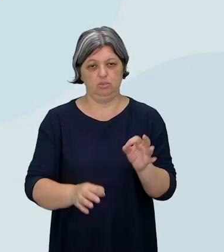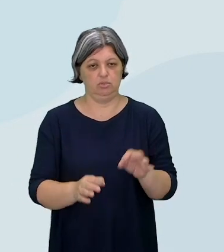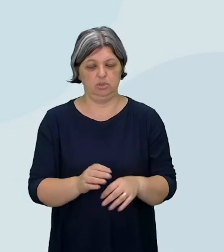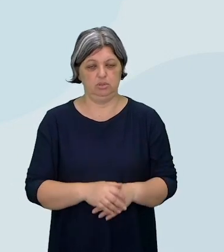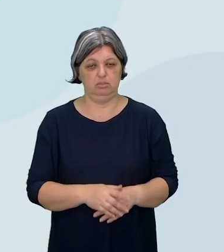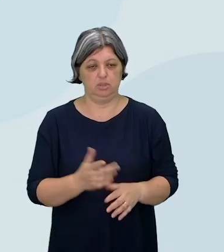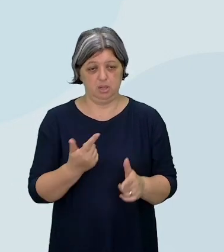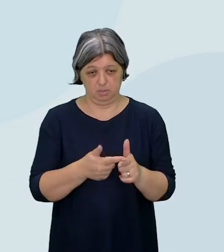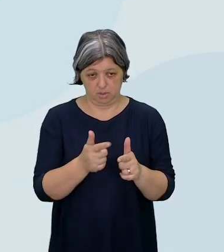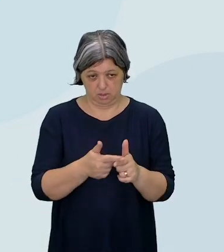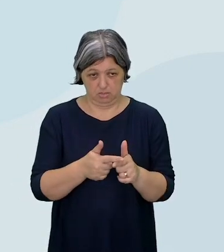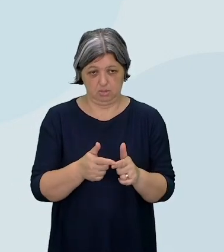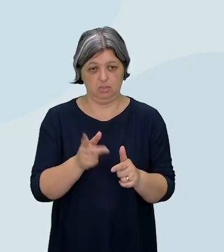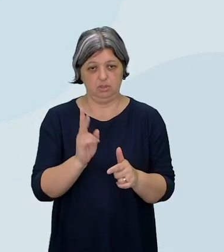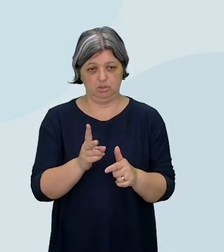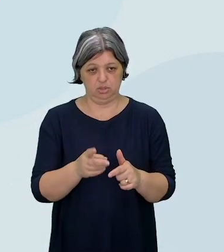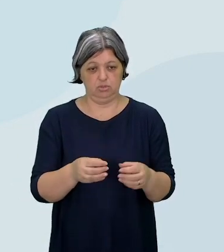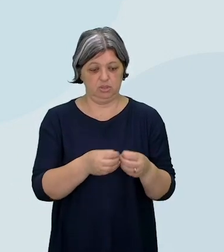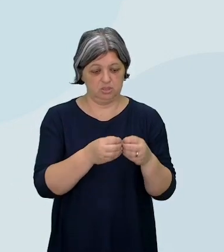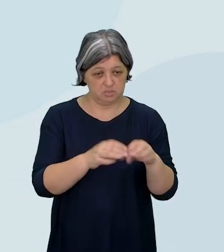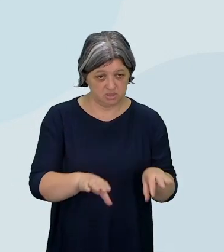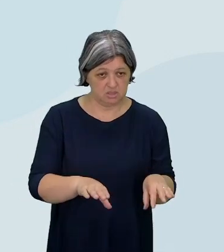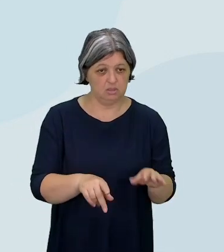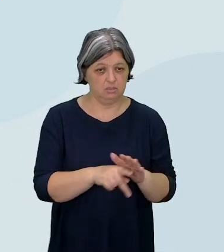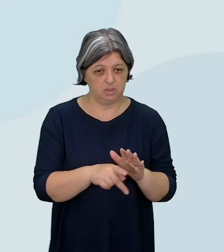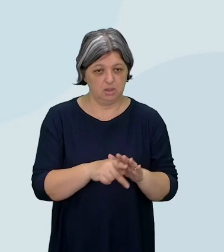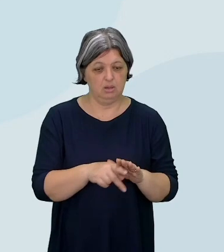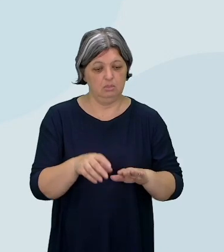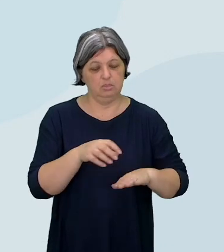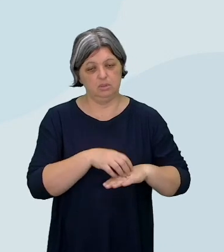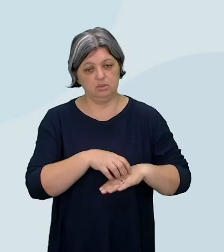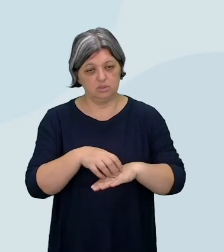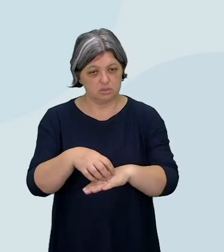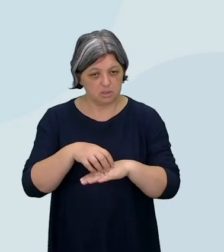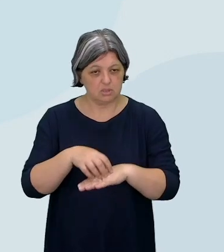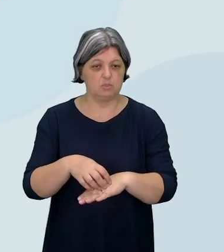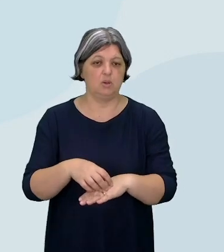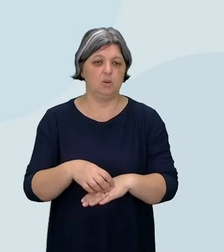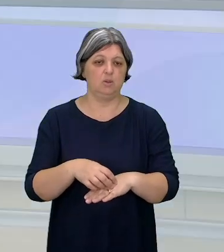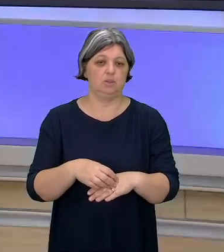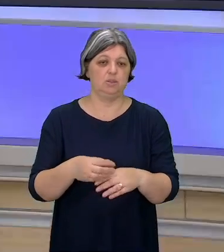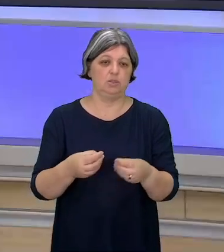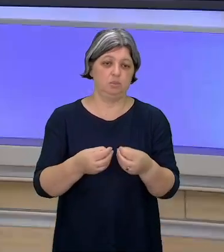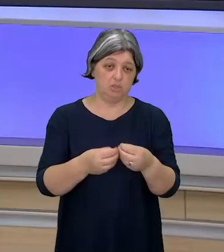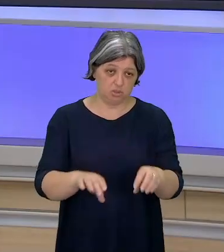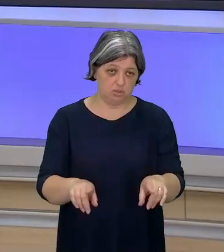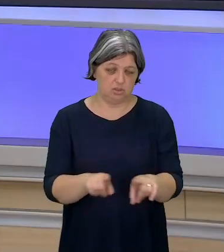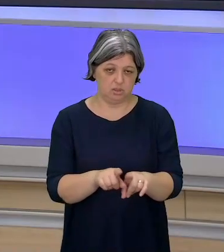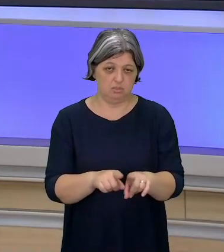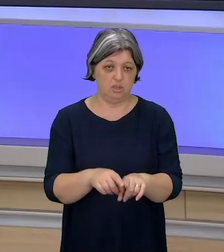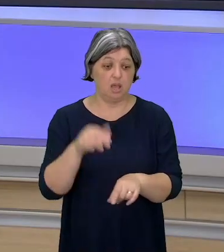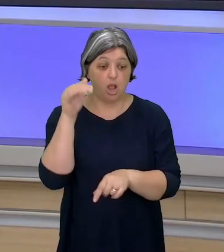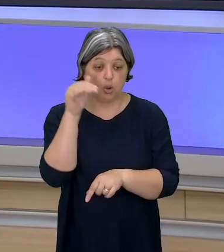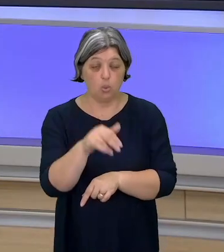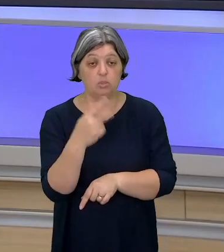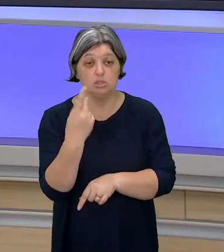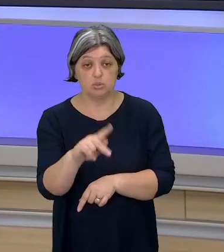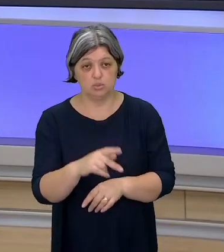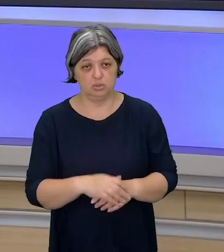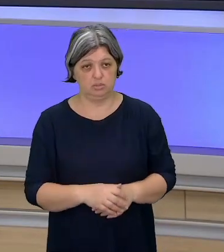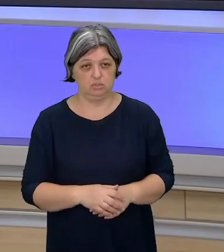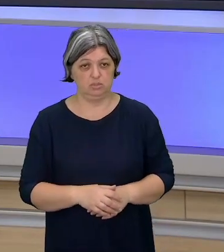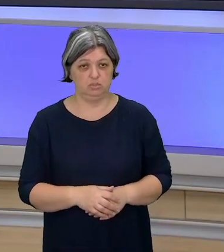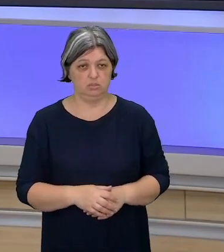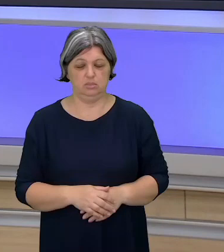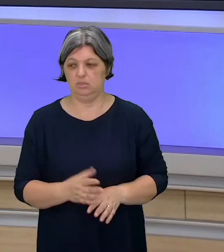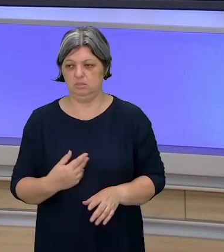problema continua a ser o desperdício e a perda durante a colheita e o transporte. Então, a culpa é sua, porque você está desperdiçando. Aliás, a